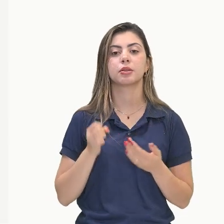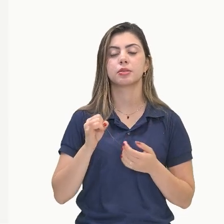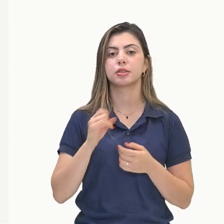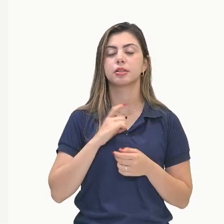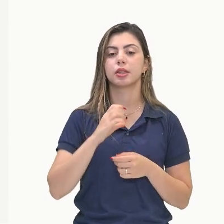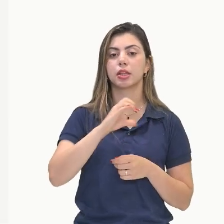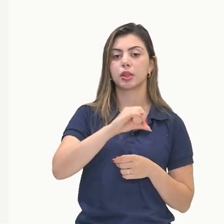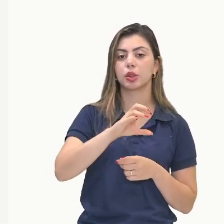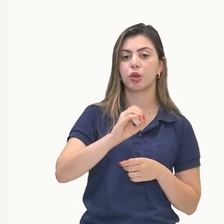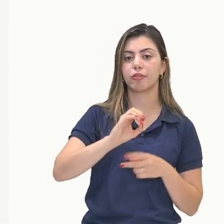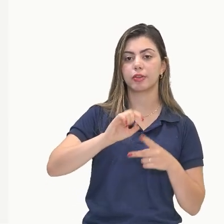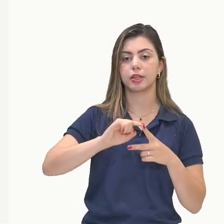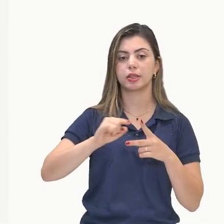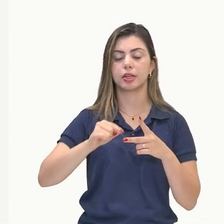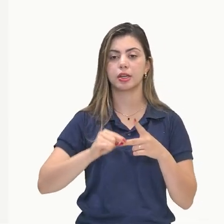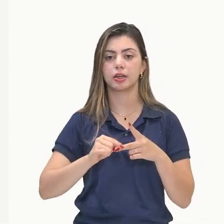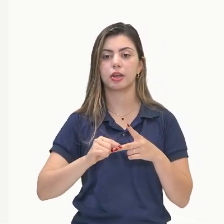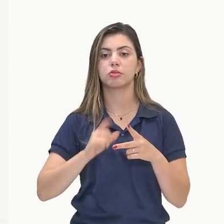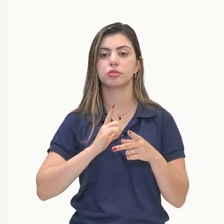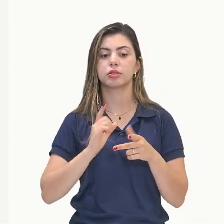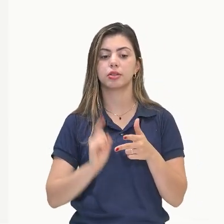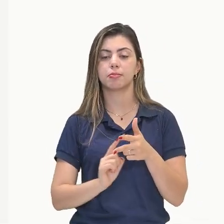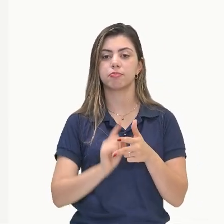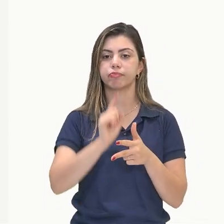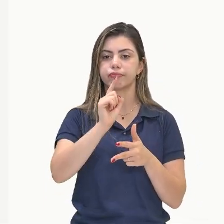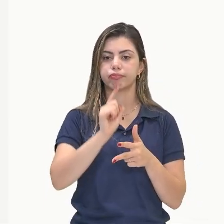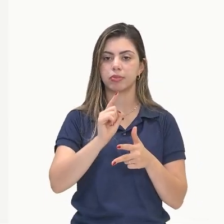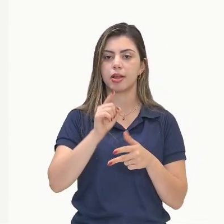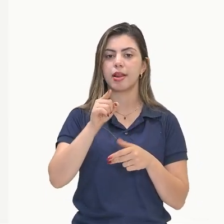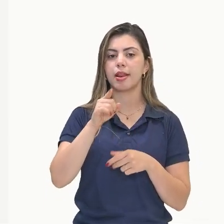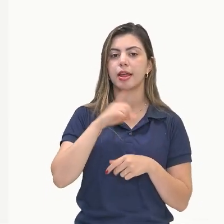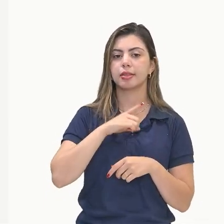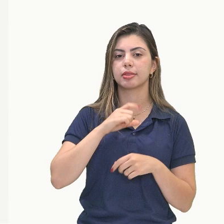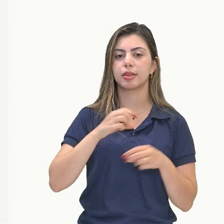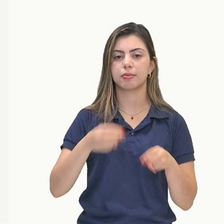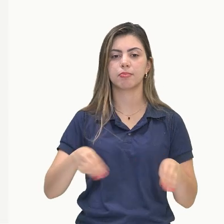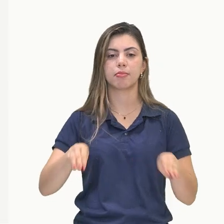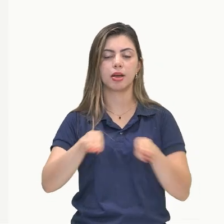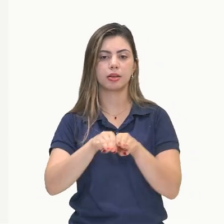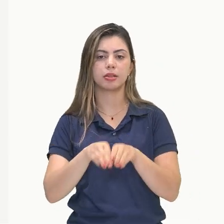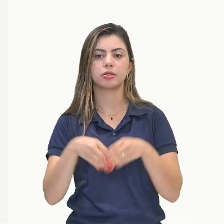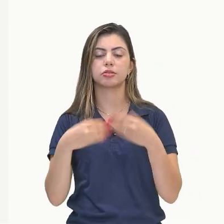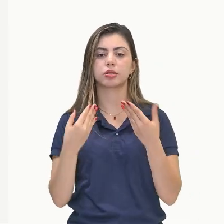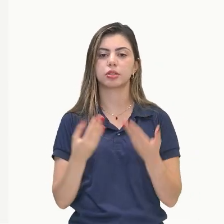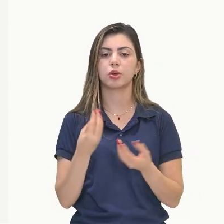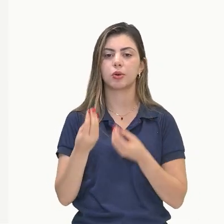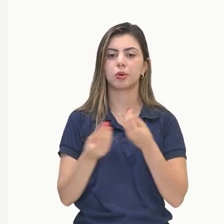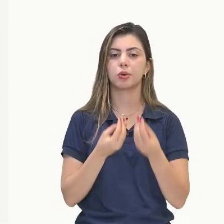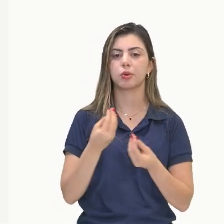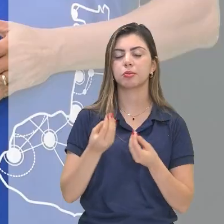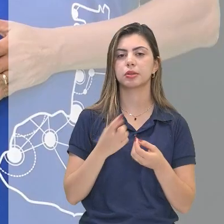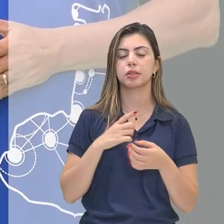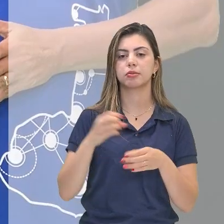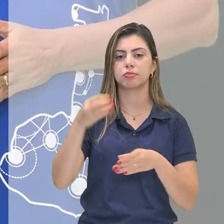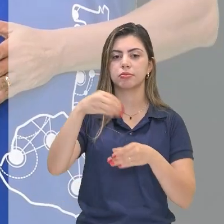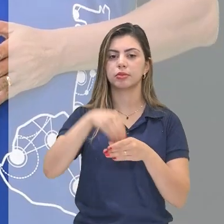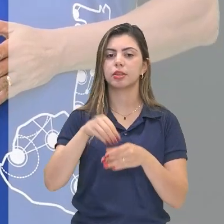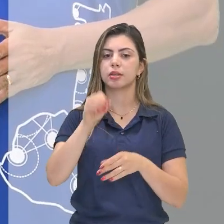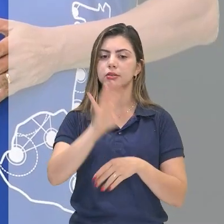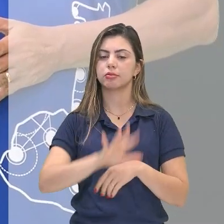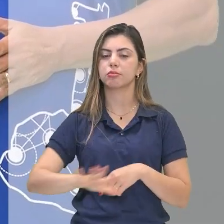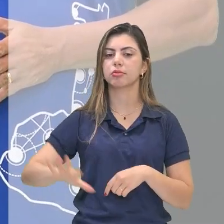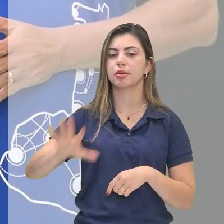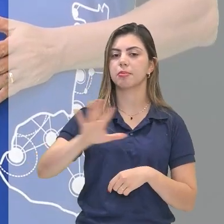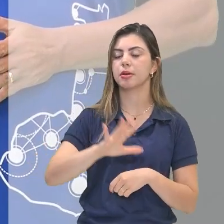graus com a direção do campo magnético, essa carga vai ter uma trajetória circular dentro do campo, como você vê aqui na